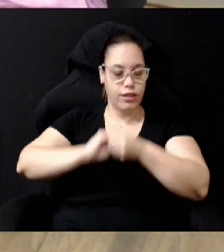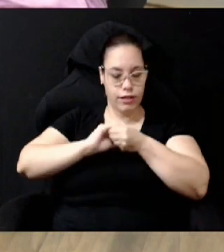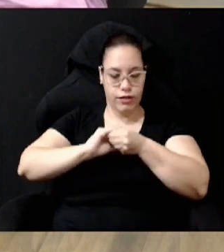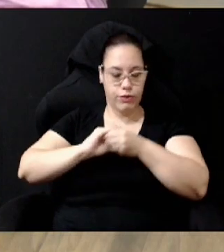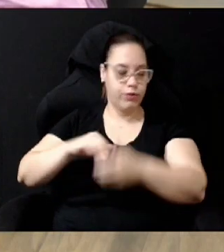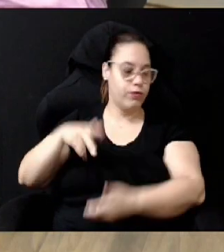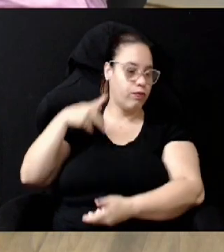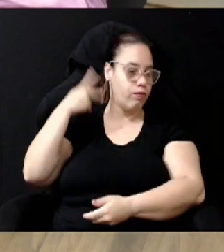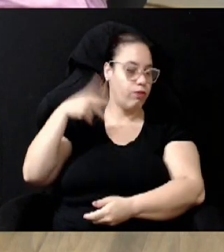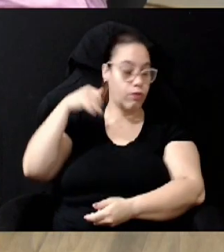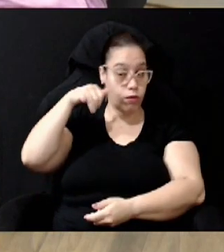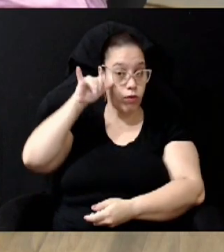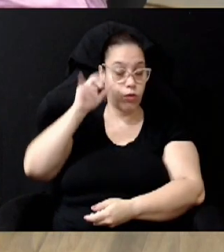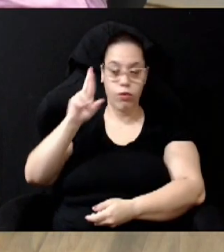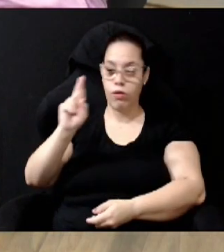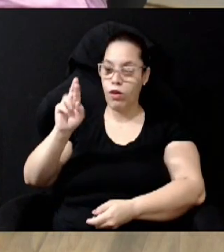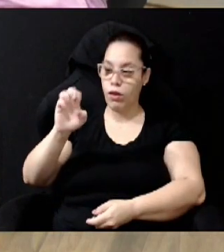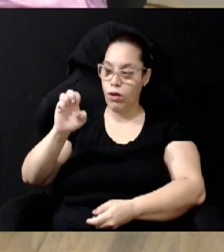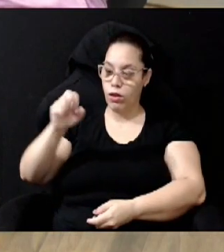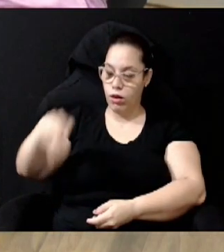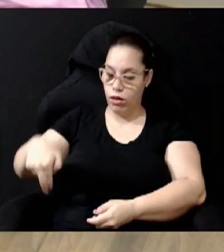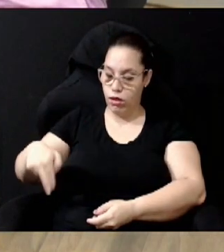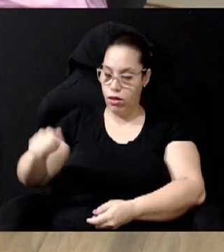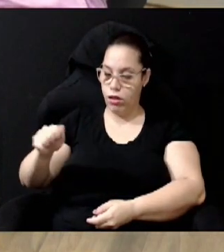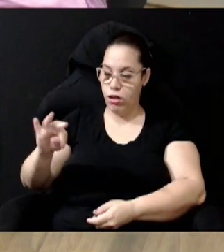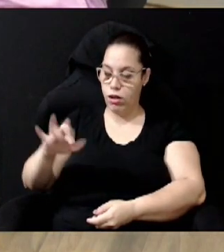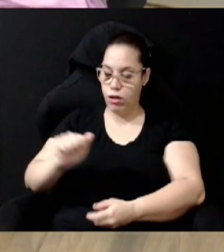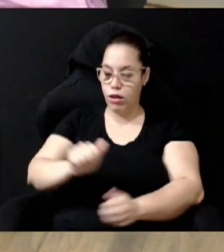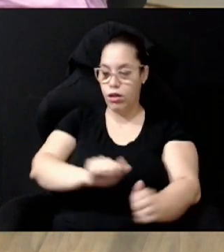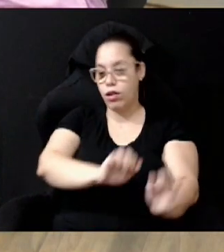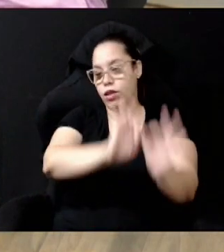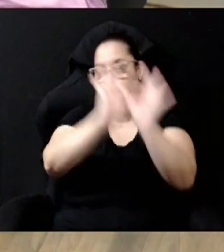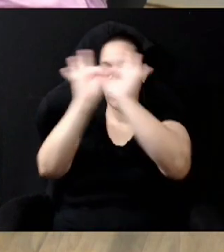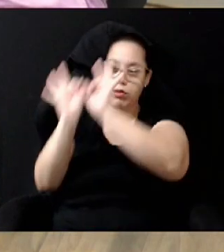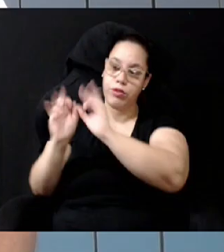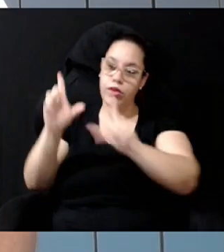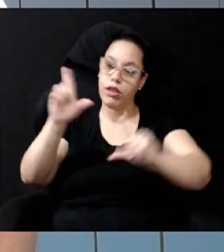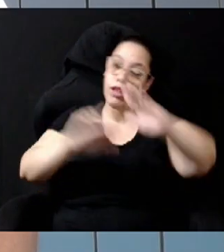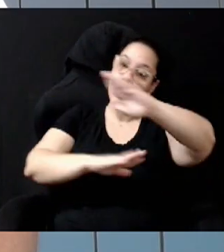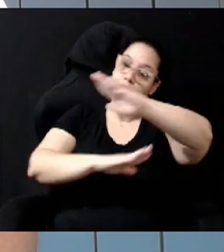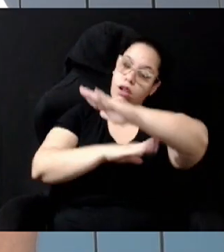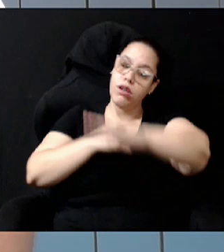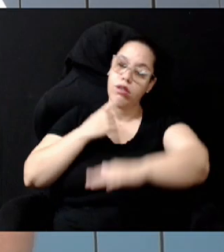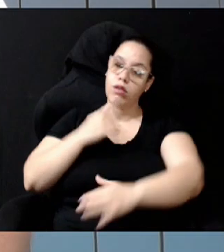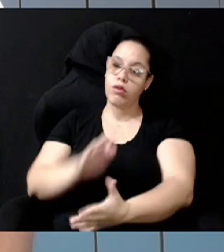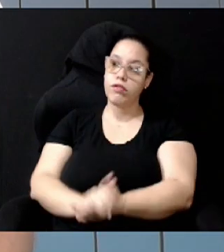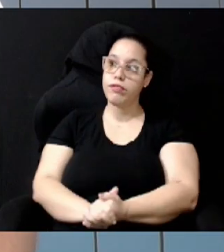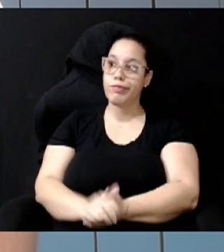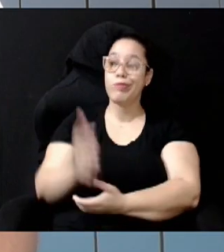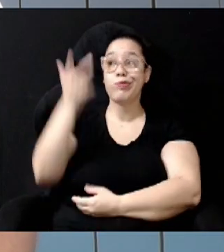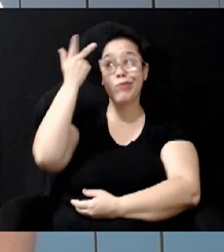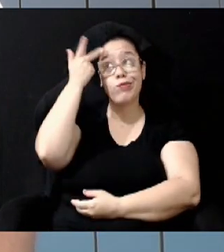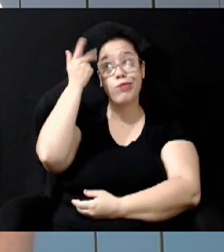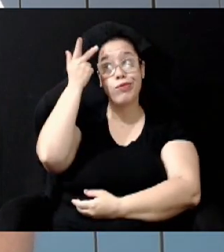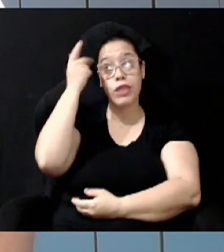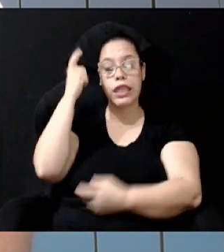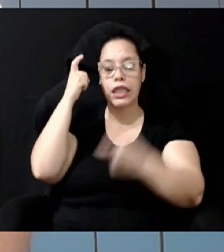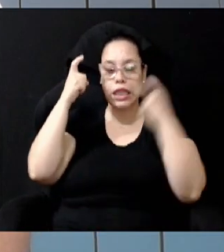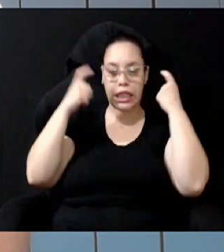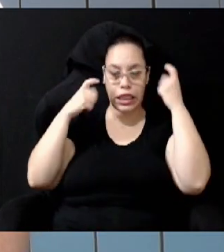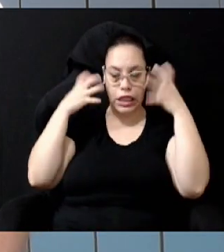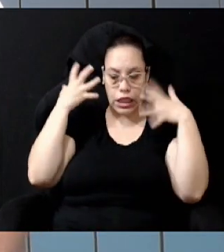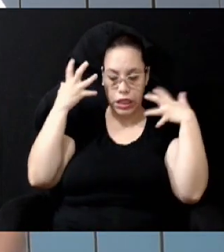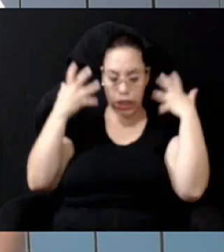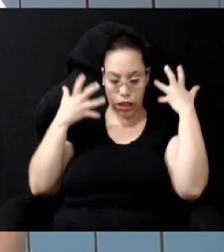doutora Renata, você que nos acompanha, toda a equipe da TV Câmara. Naturalmente, nos preocupa muito, porque